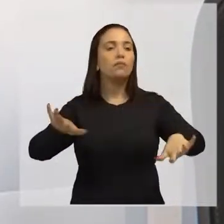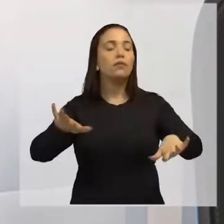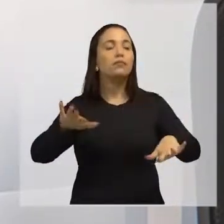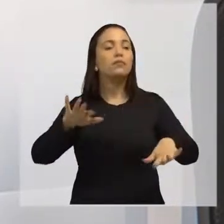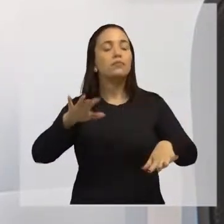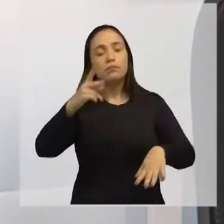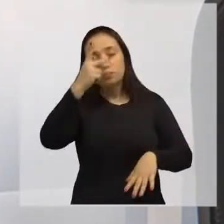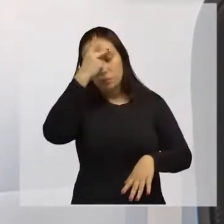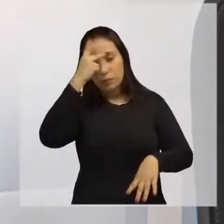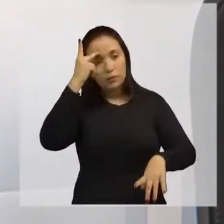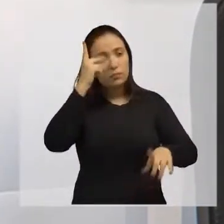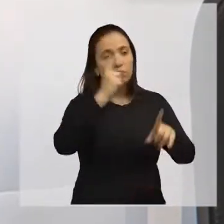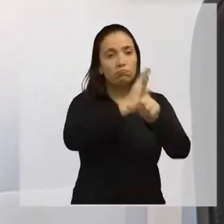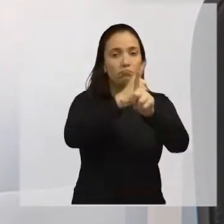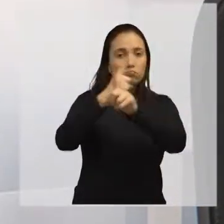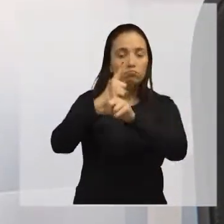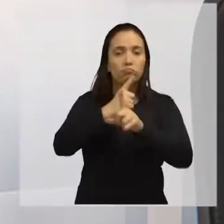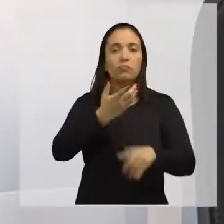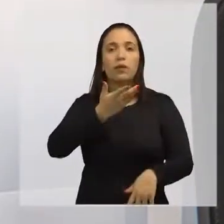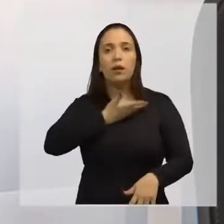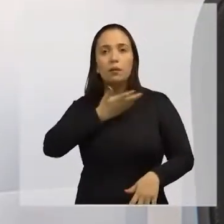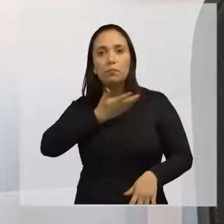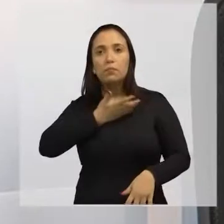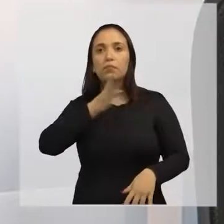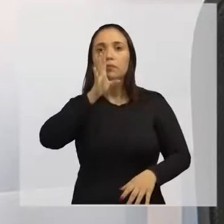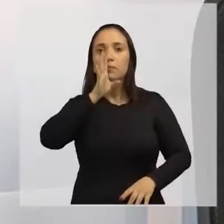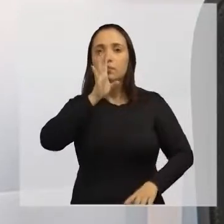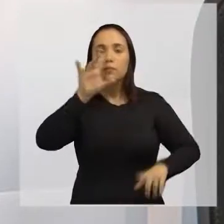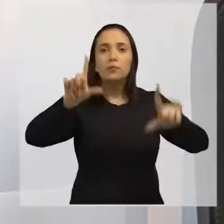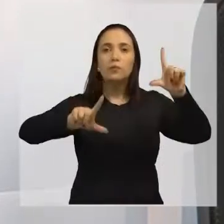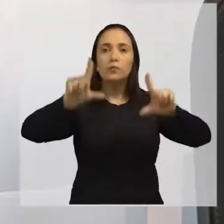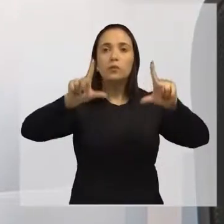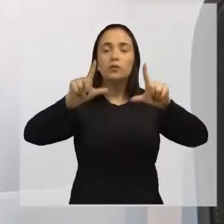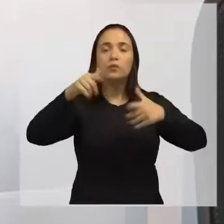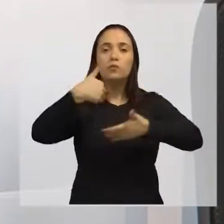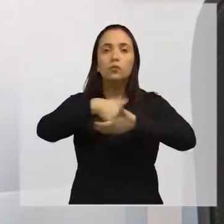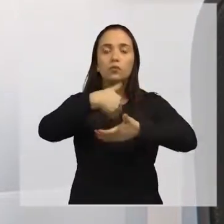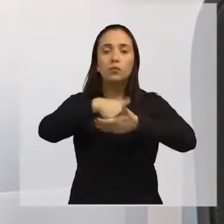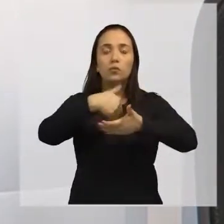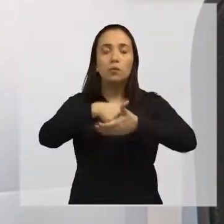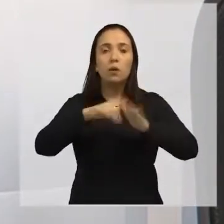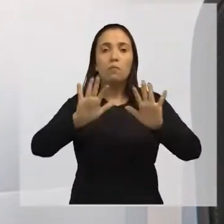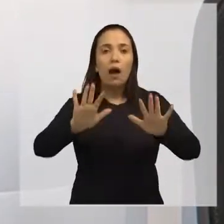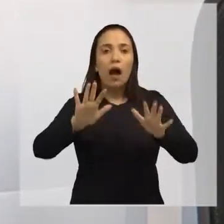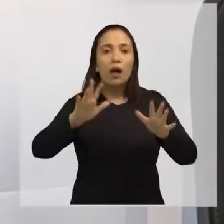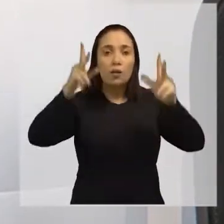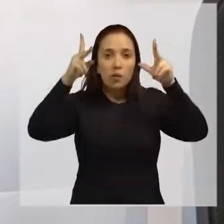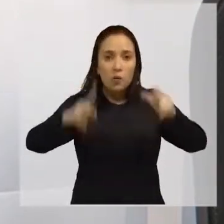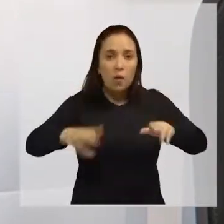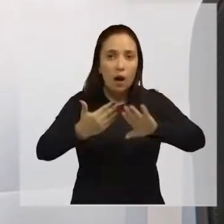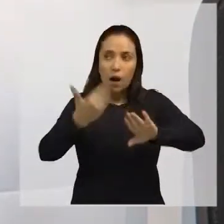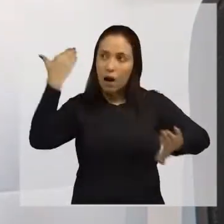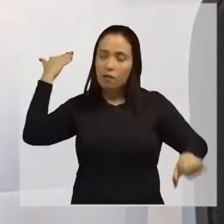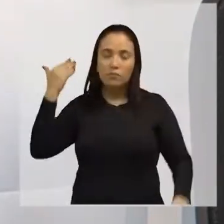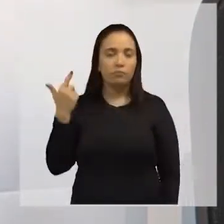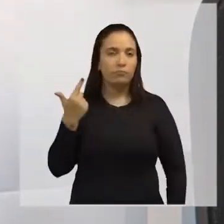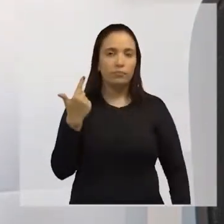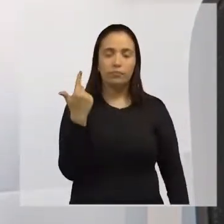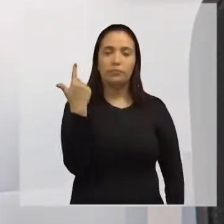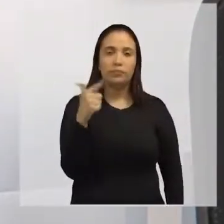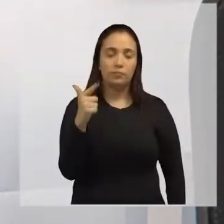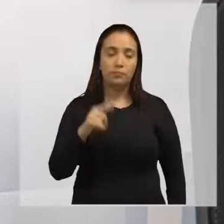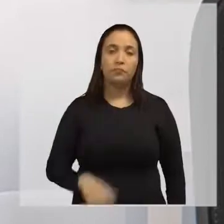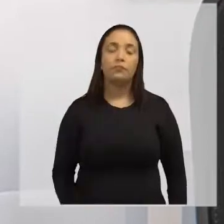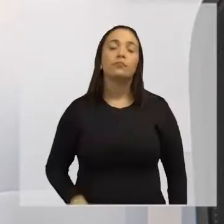os amigos se reunir, assistir o jogo, mas não tão festivamente. Carlos, interessante,